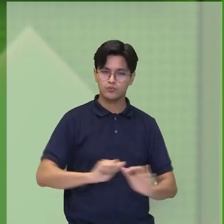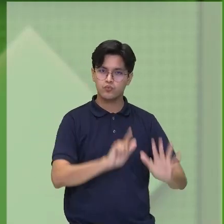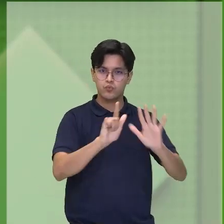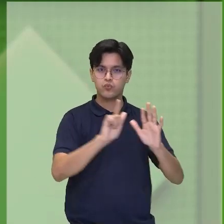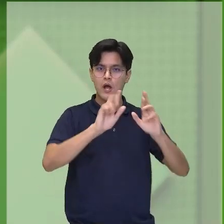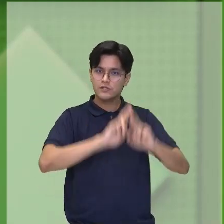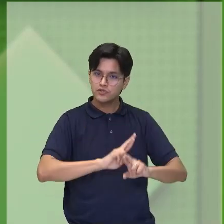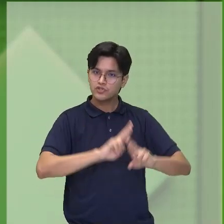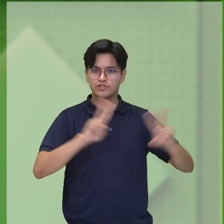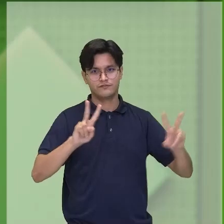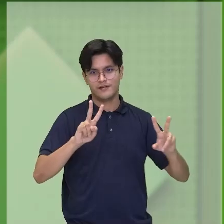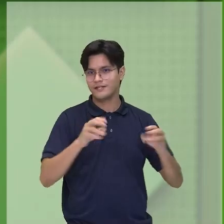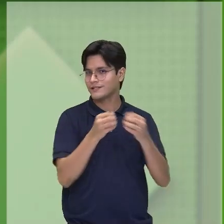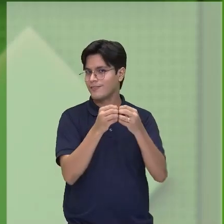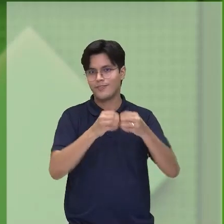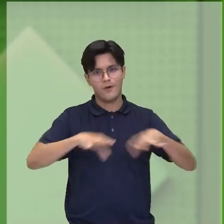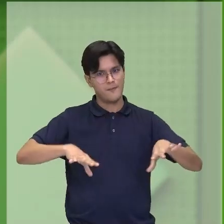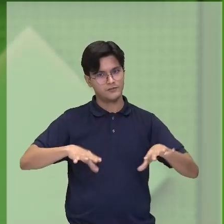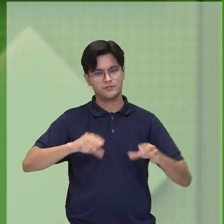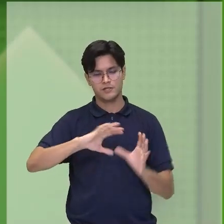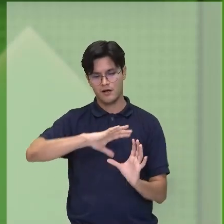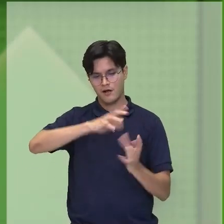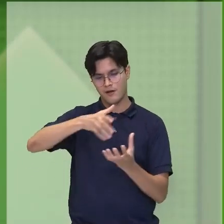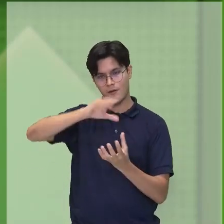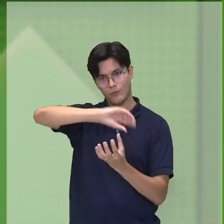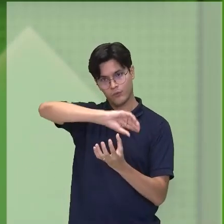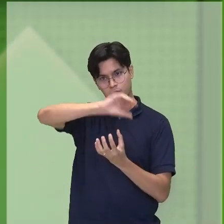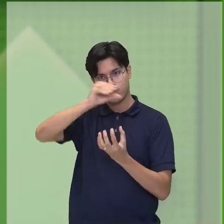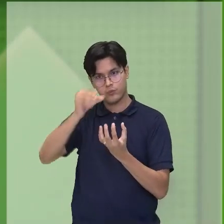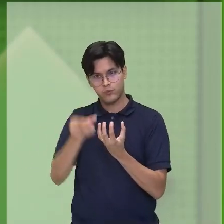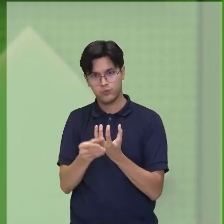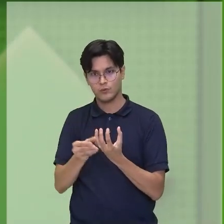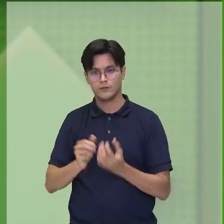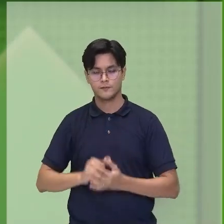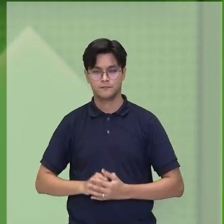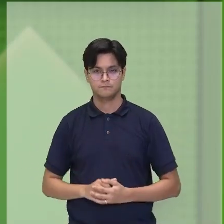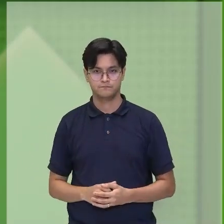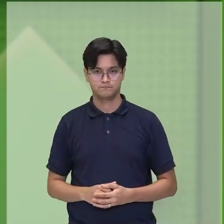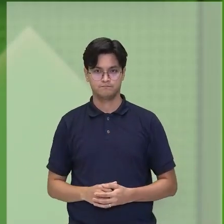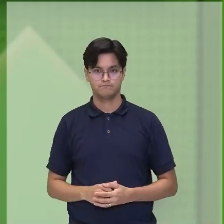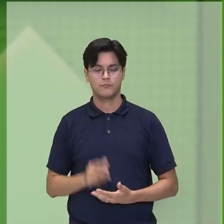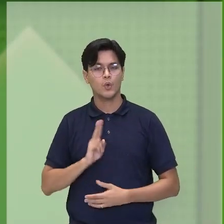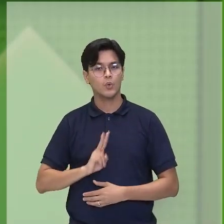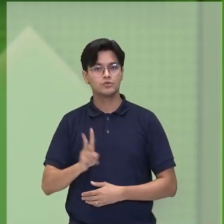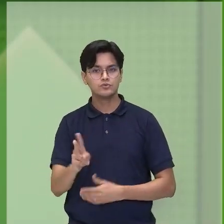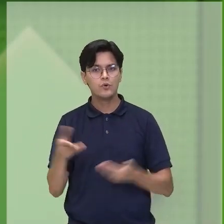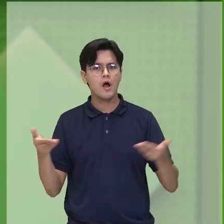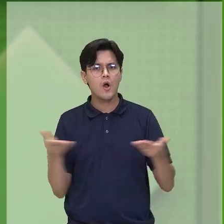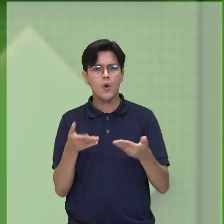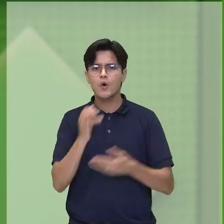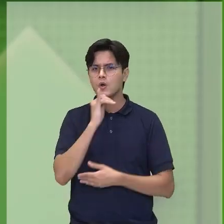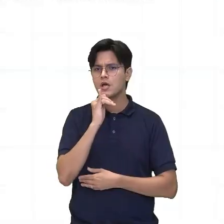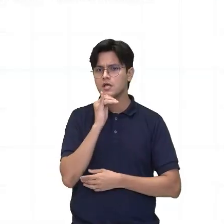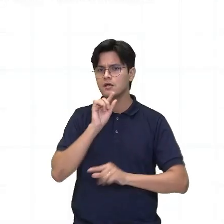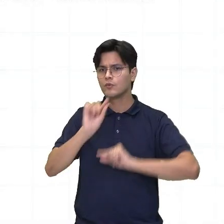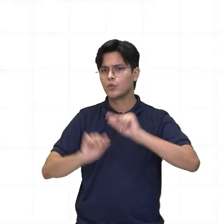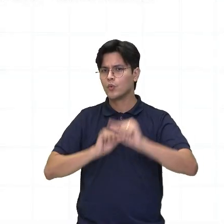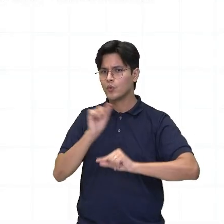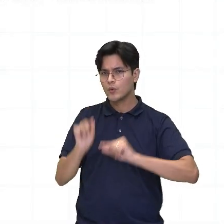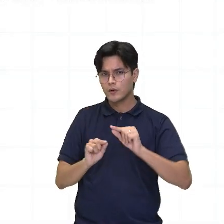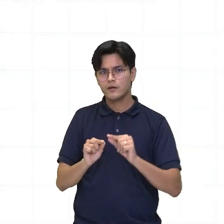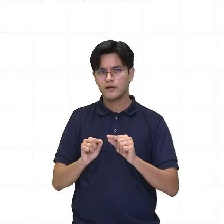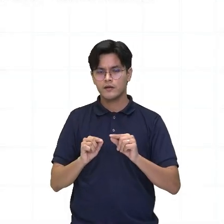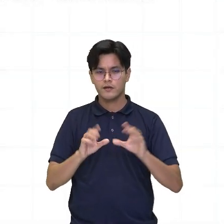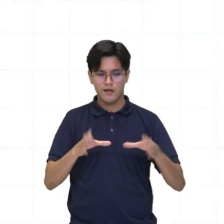a camada de ozônio, certo? Dando continuidade, nós temos aí o exemplo agora da torradeira e